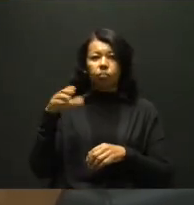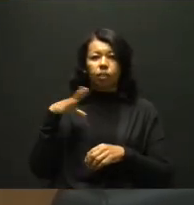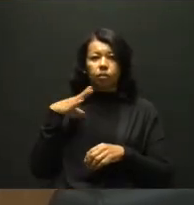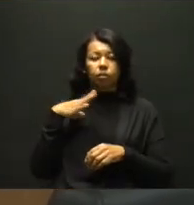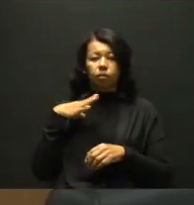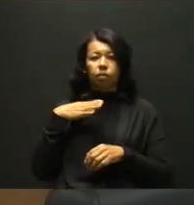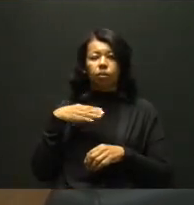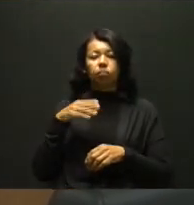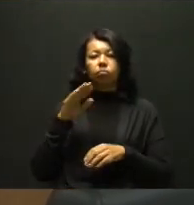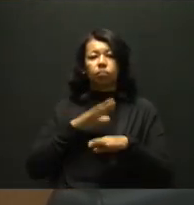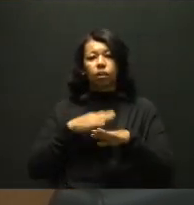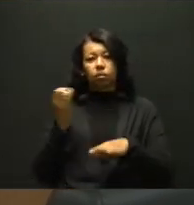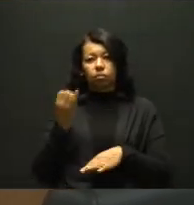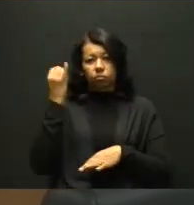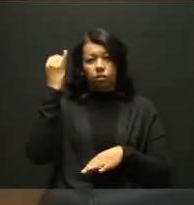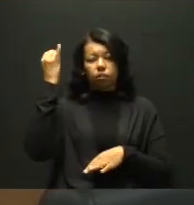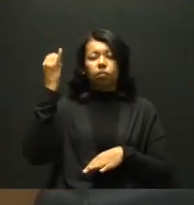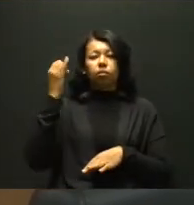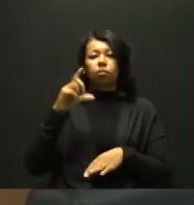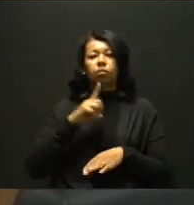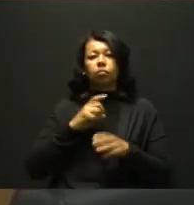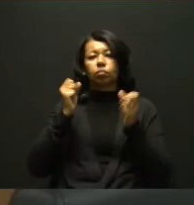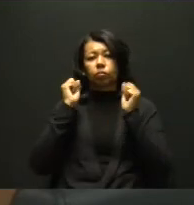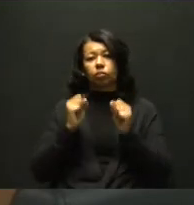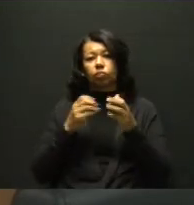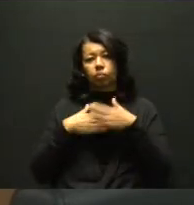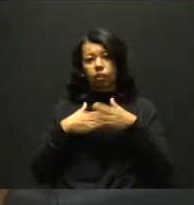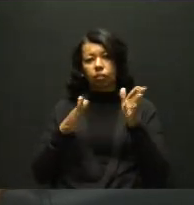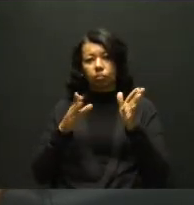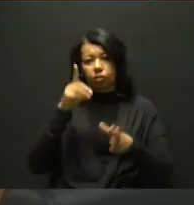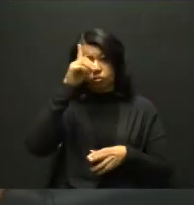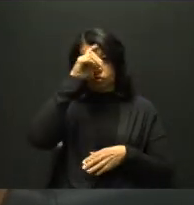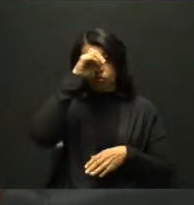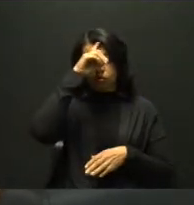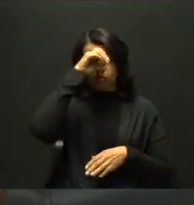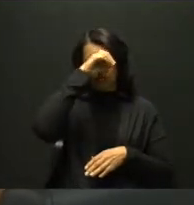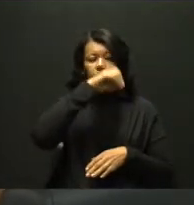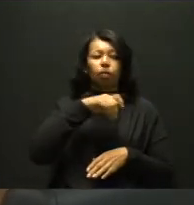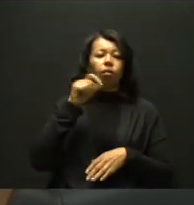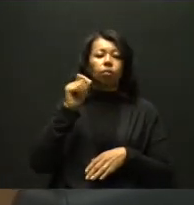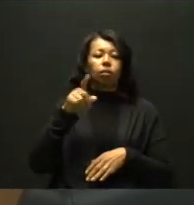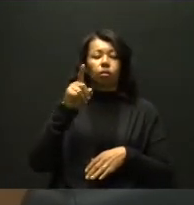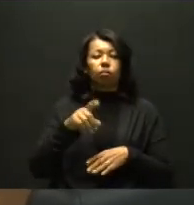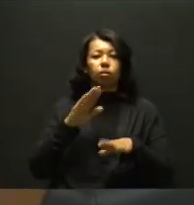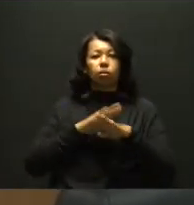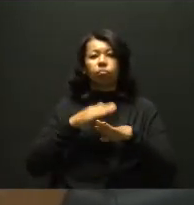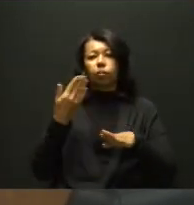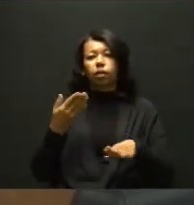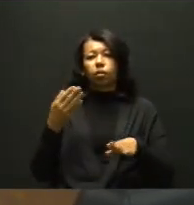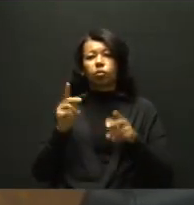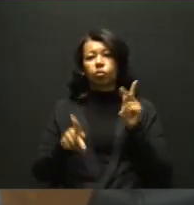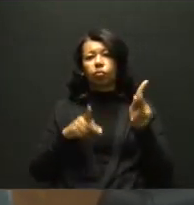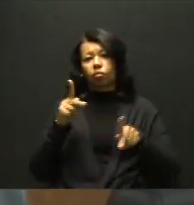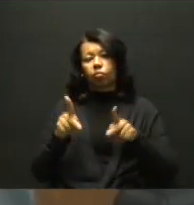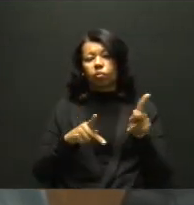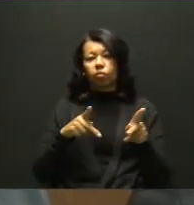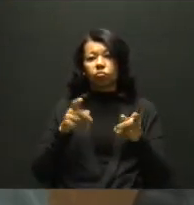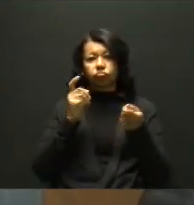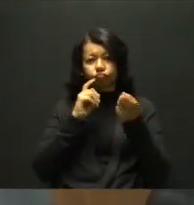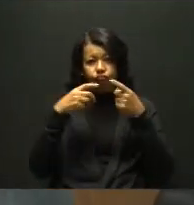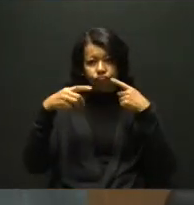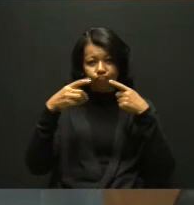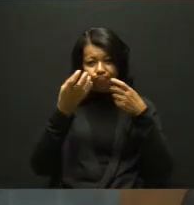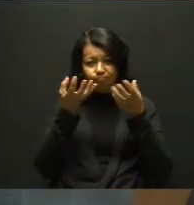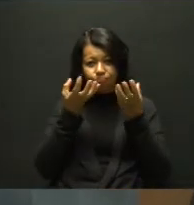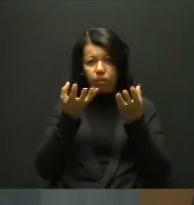é o mais importante é temos aí a possível reabertura no nosso escritório que é o que mais a nossa população clama é